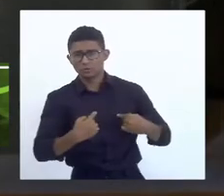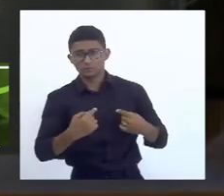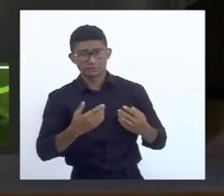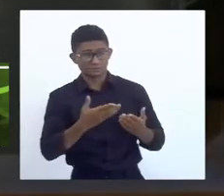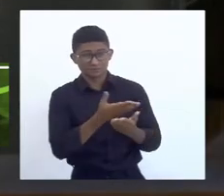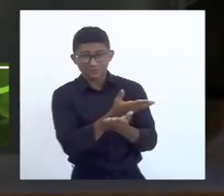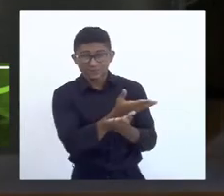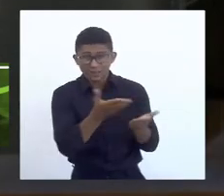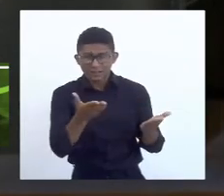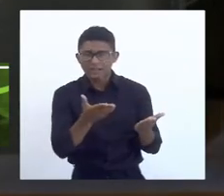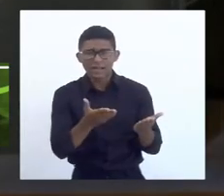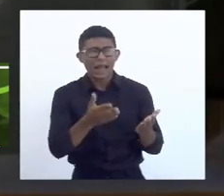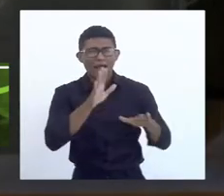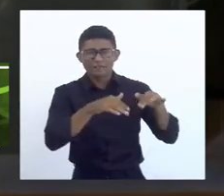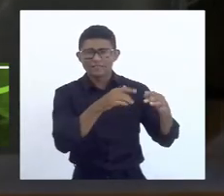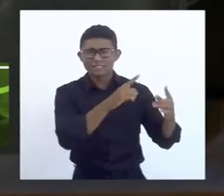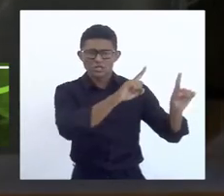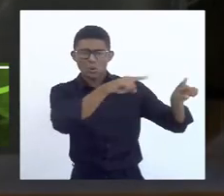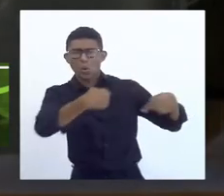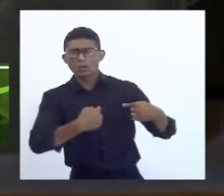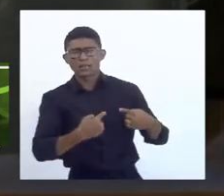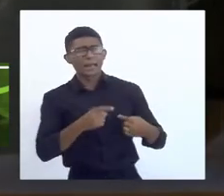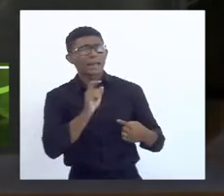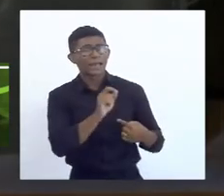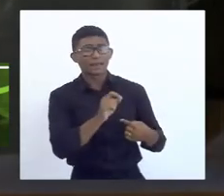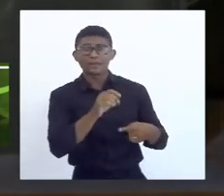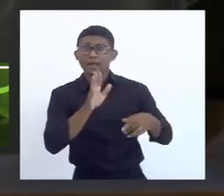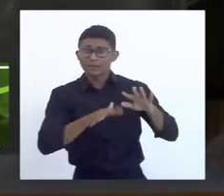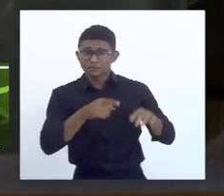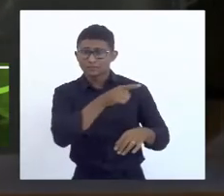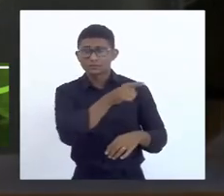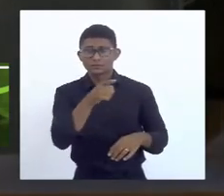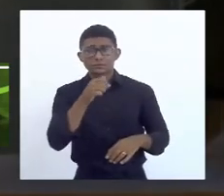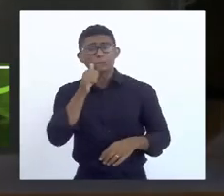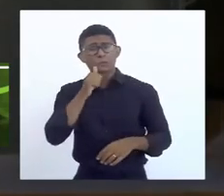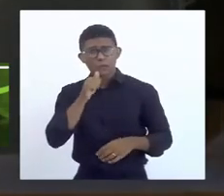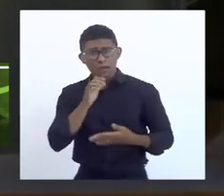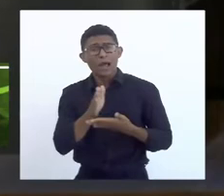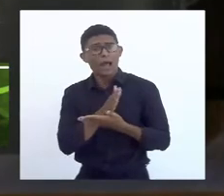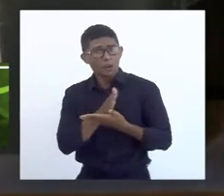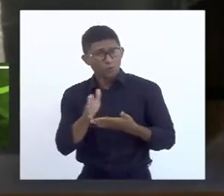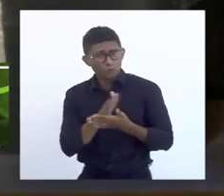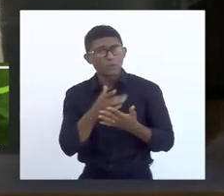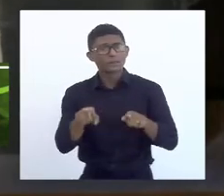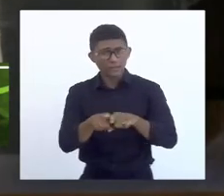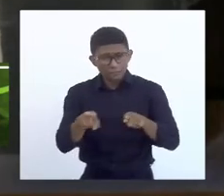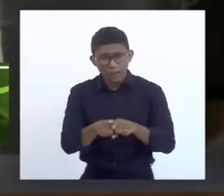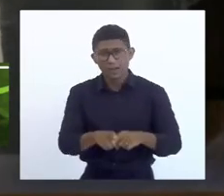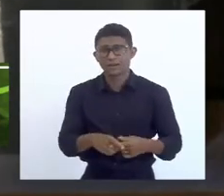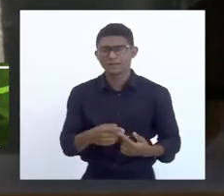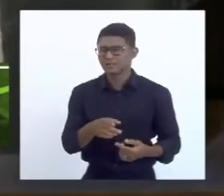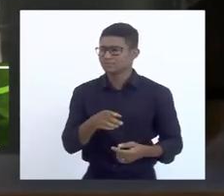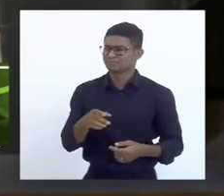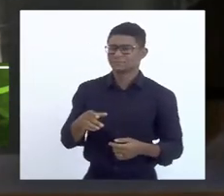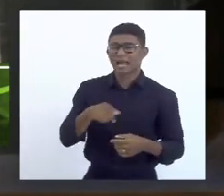são mulheres que precisam entender que nós estamos aqui abrindo o caminho para que elas ocupem o nosso lugar